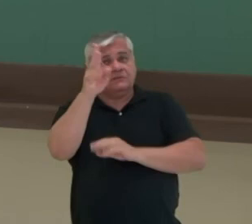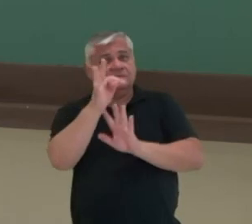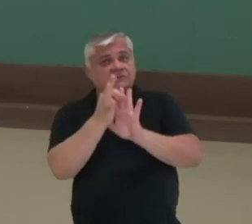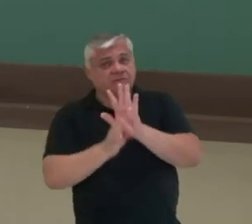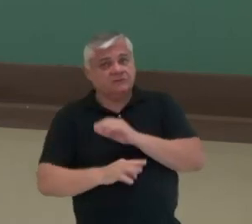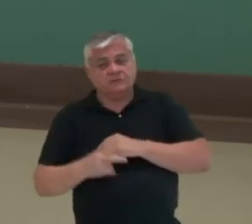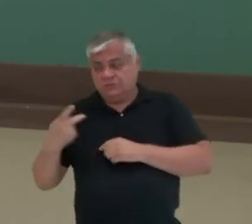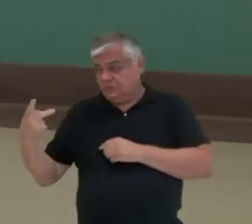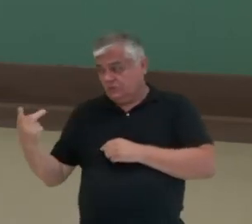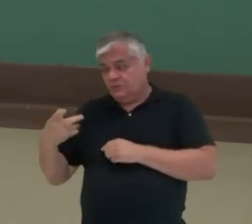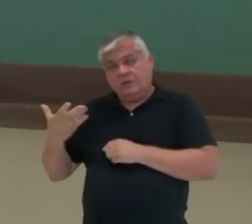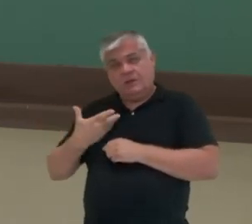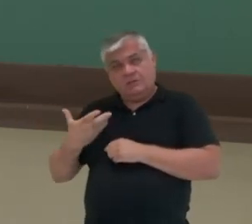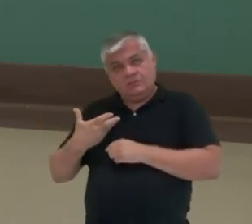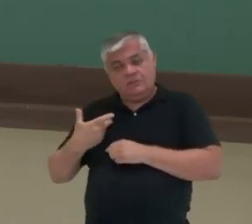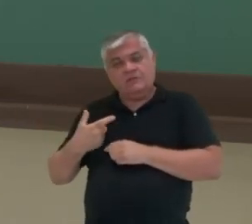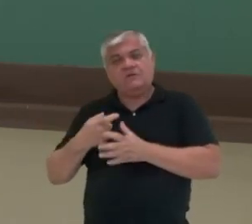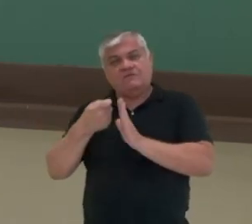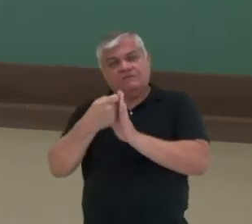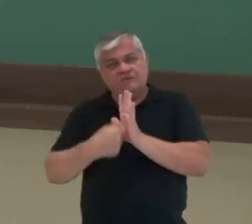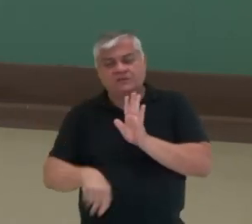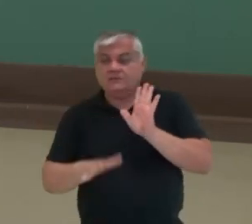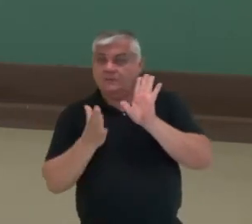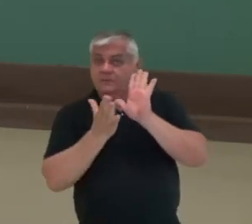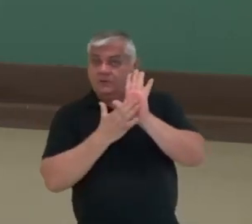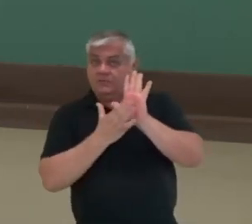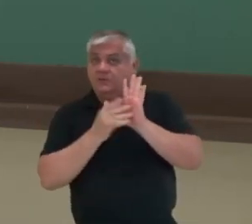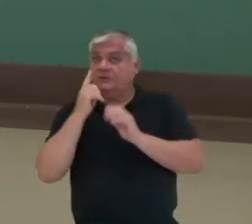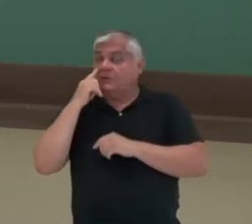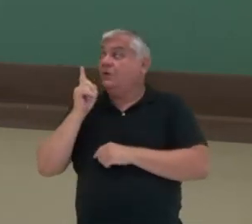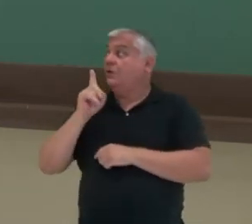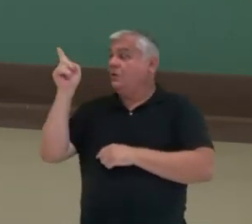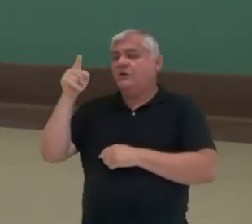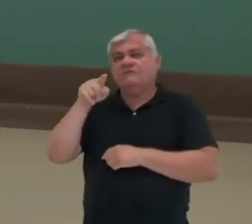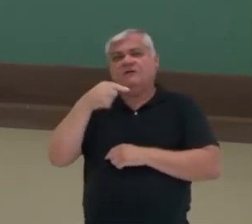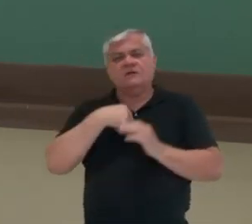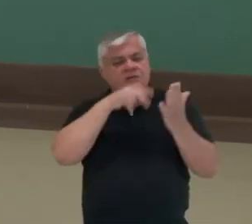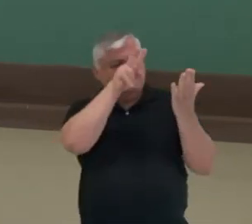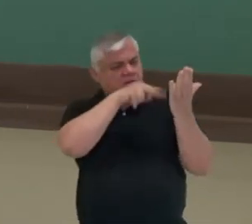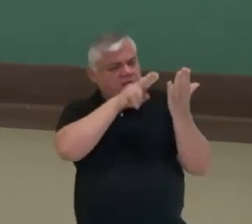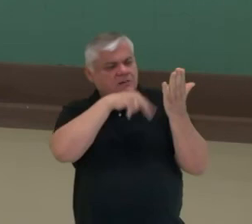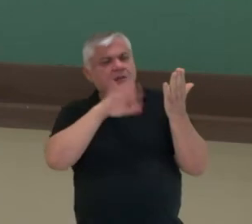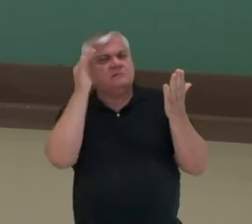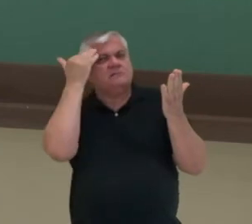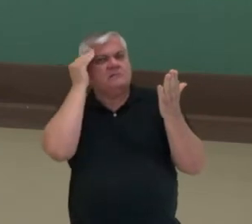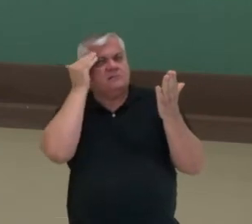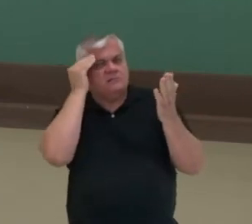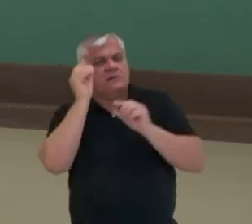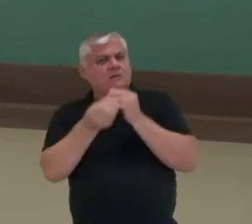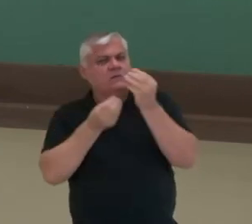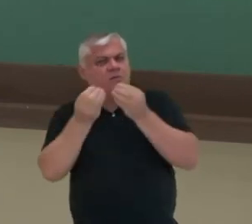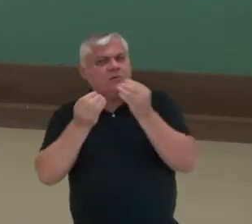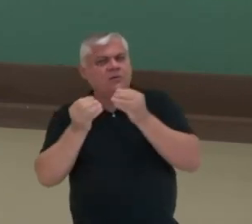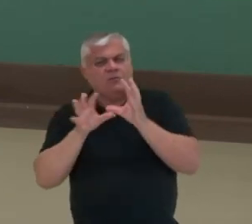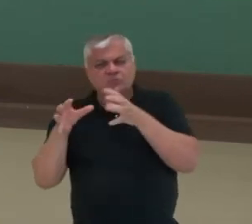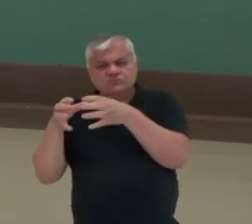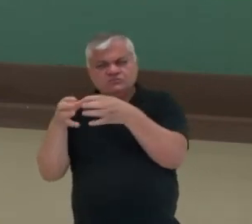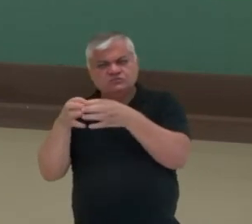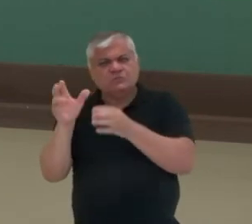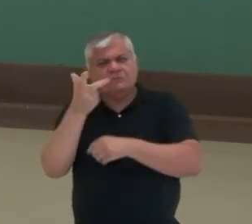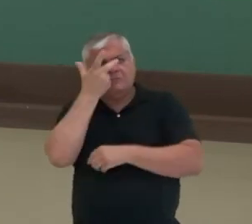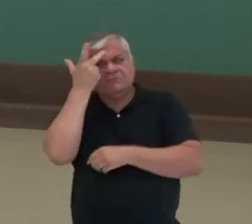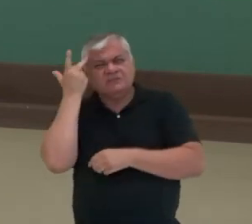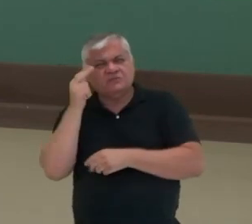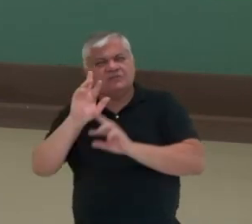que no intervalo deixei essa proposta para vocês novamente retomarem o tema, né? O desafio de se conviver com a diferença.